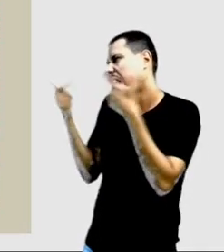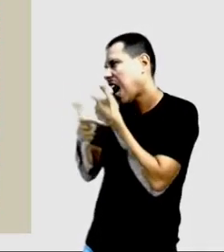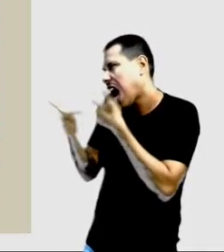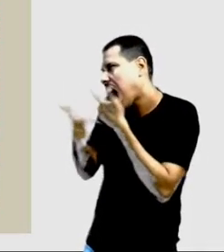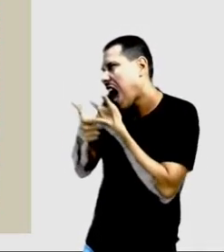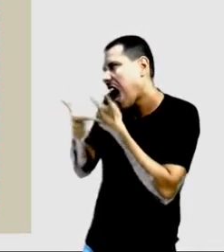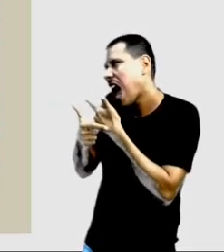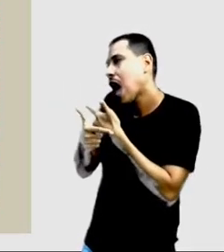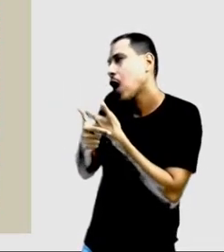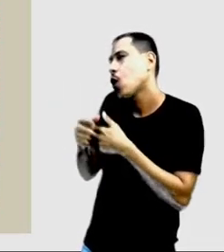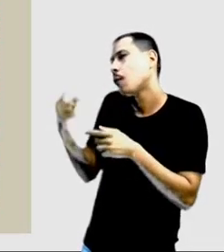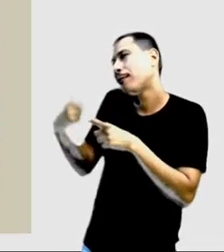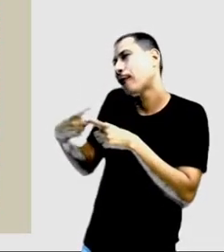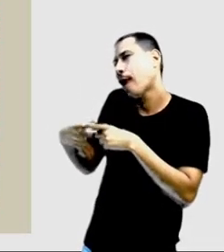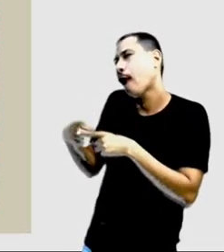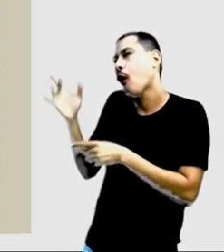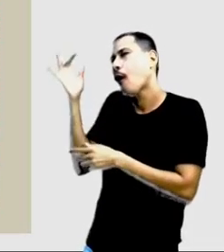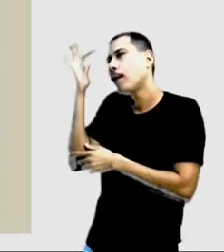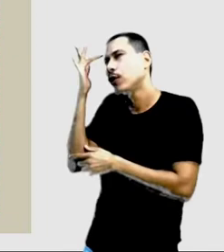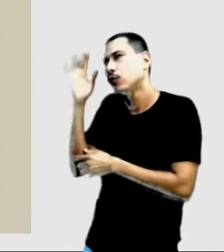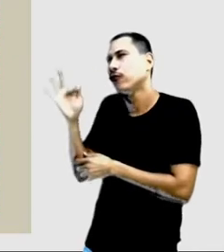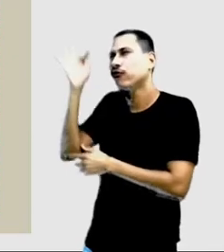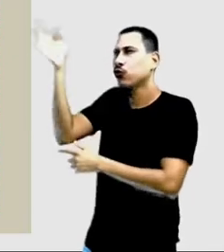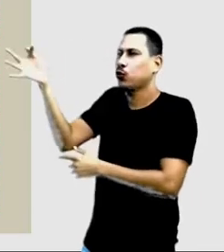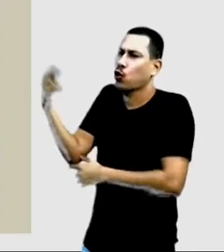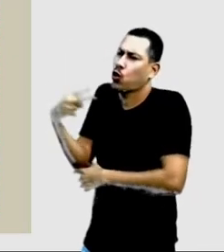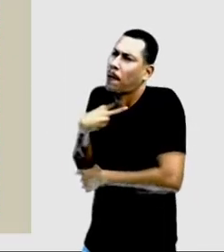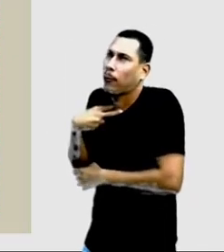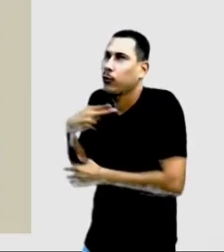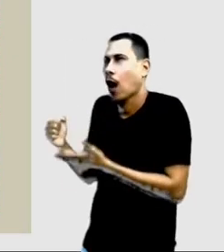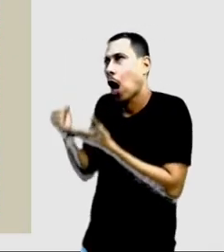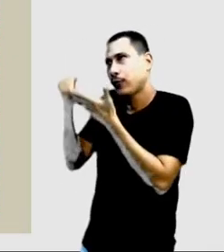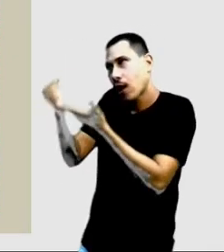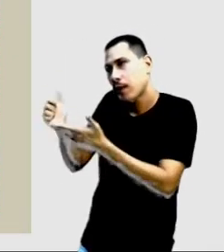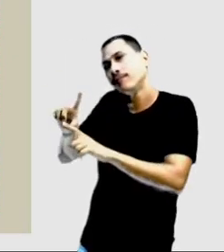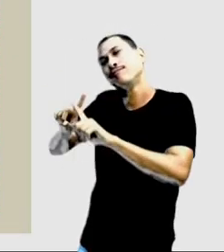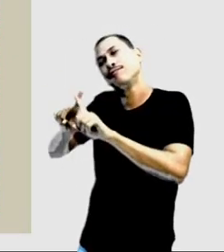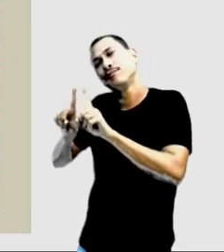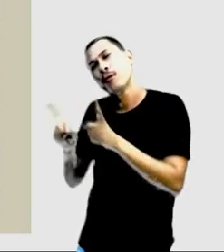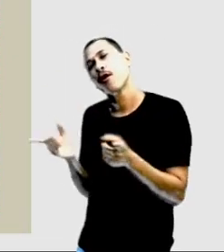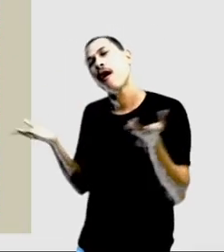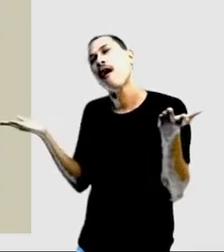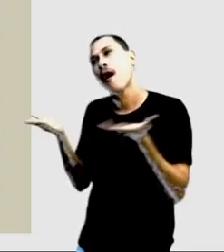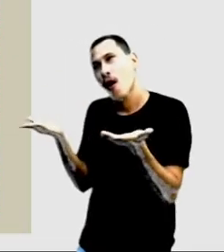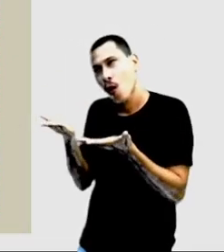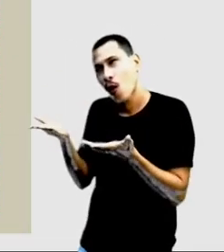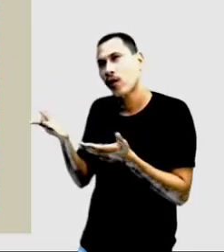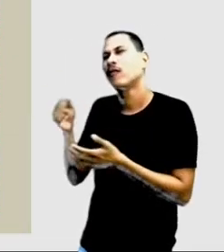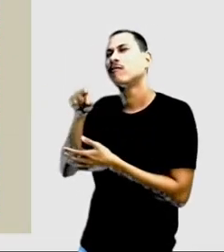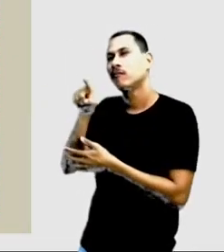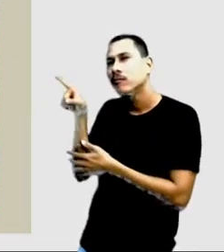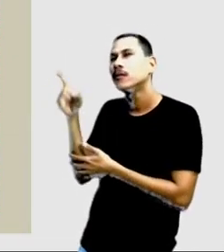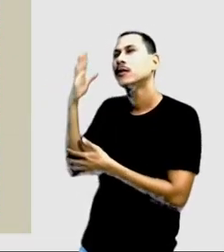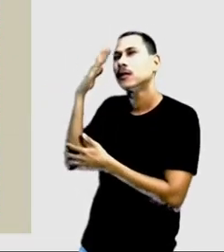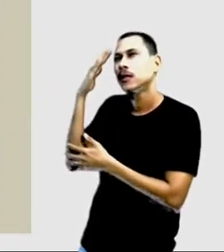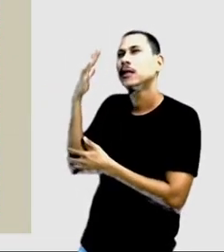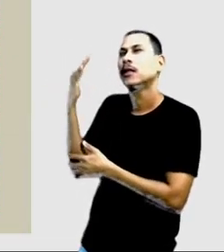seria capaz de retribuir seu favor. No entanto, agora sabe